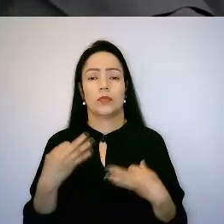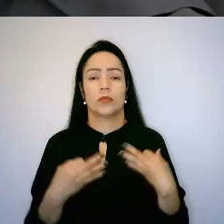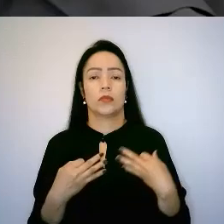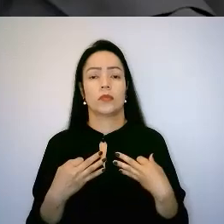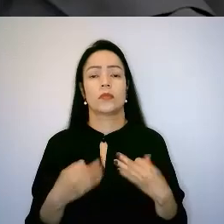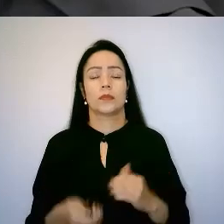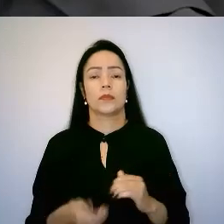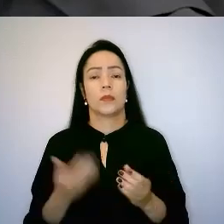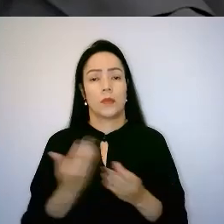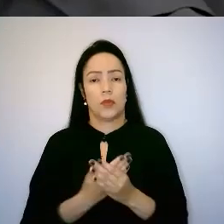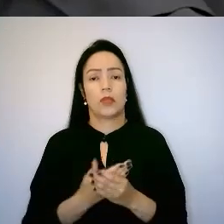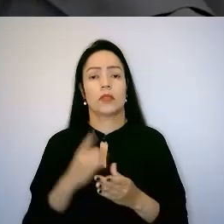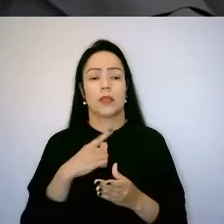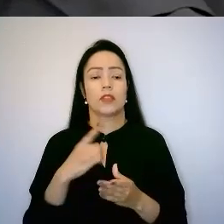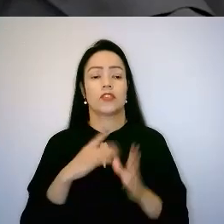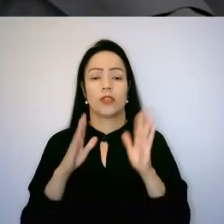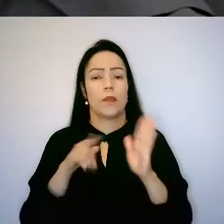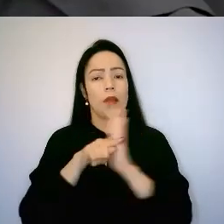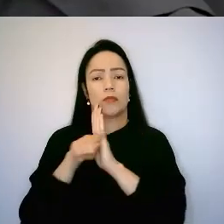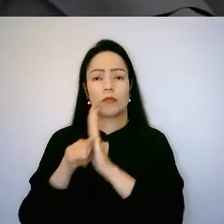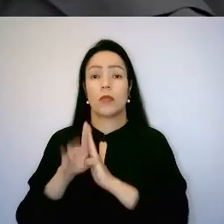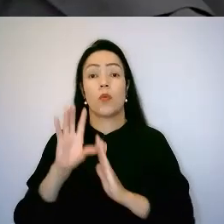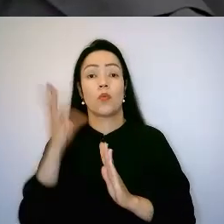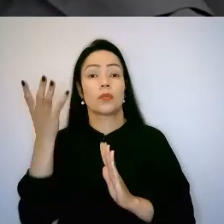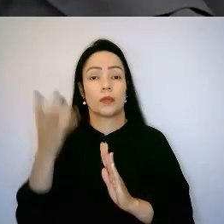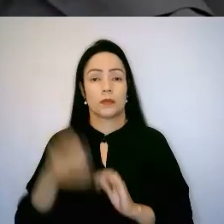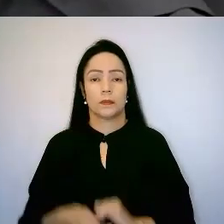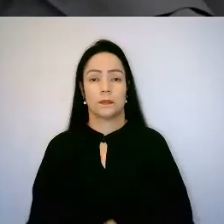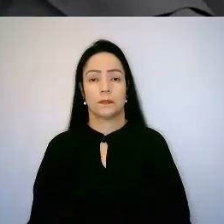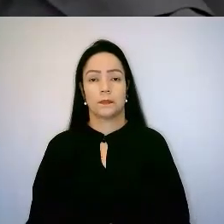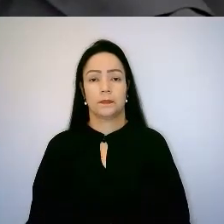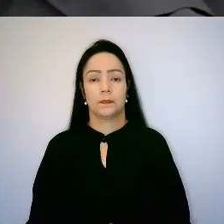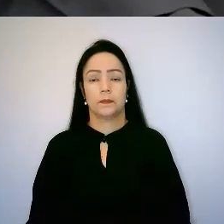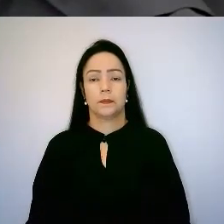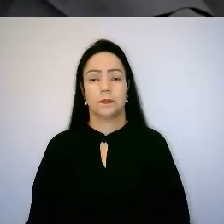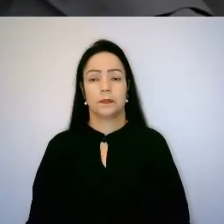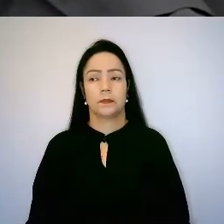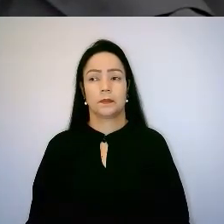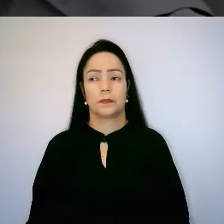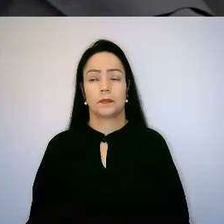penal urado para apuração do fato então